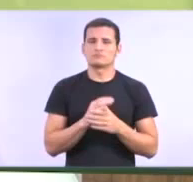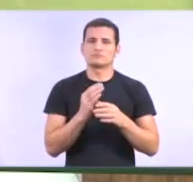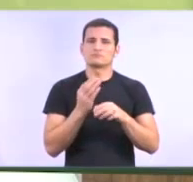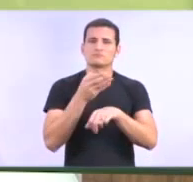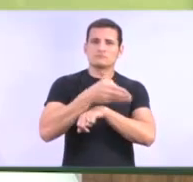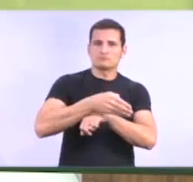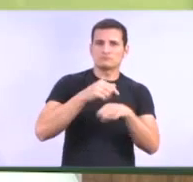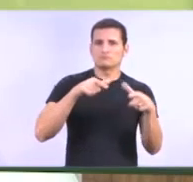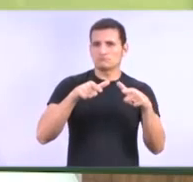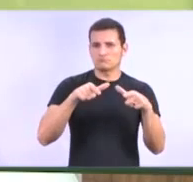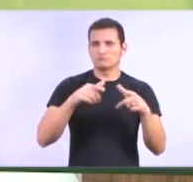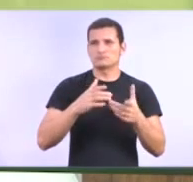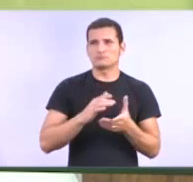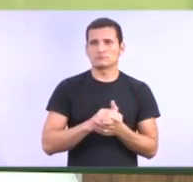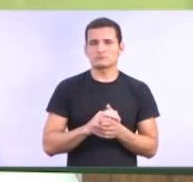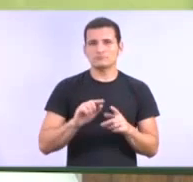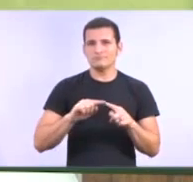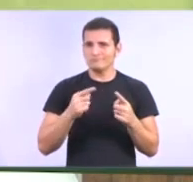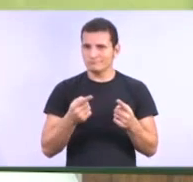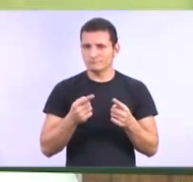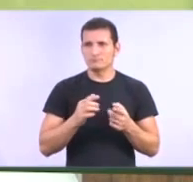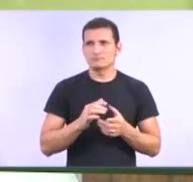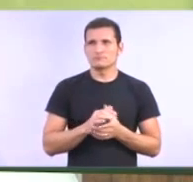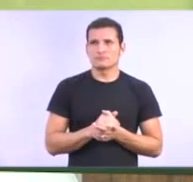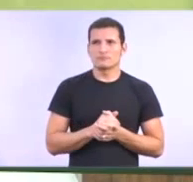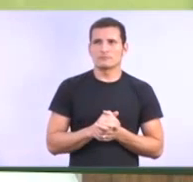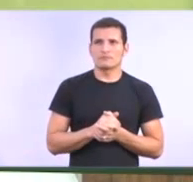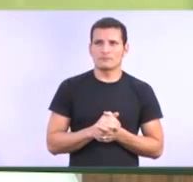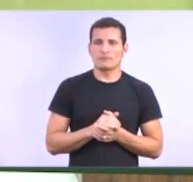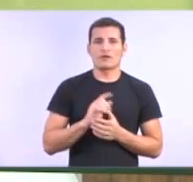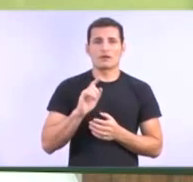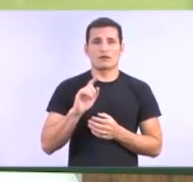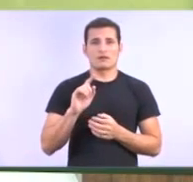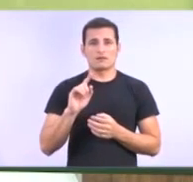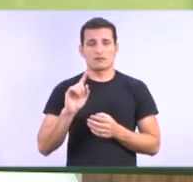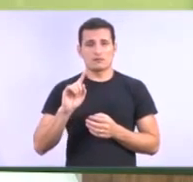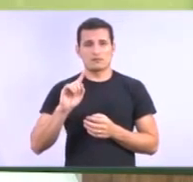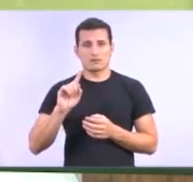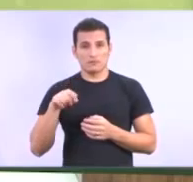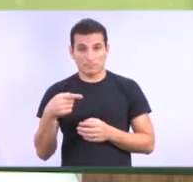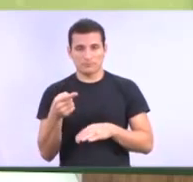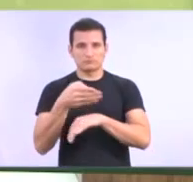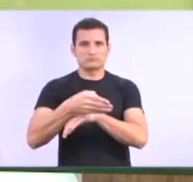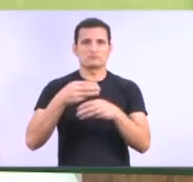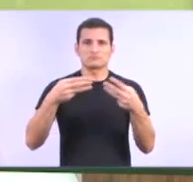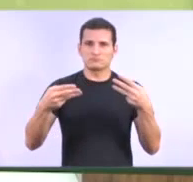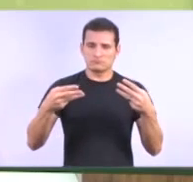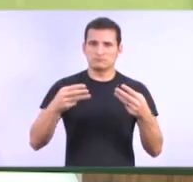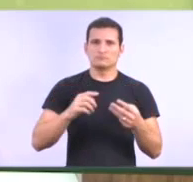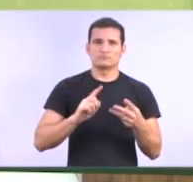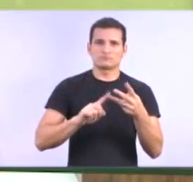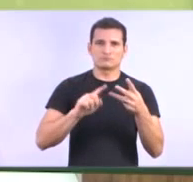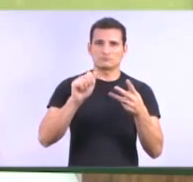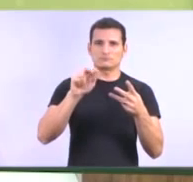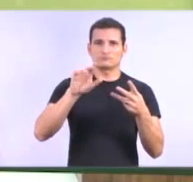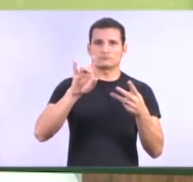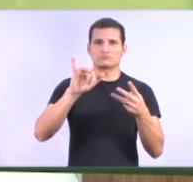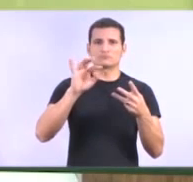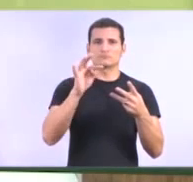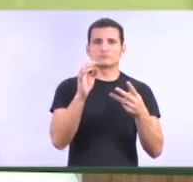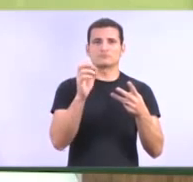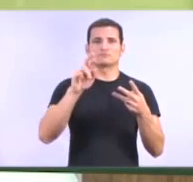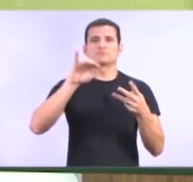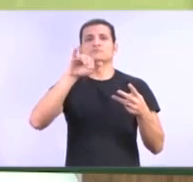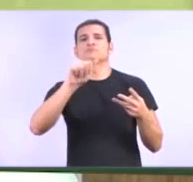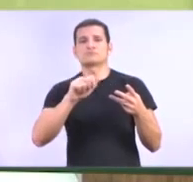serviço qualquer, mas isso, veja bem, depois que você entrou na rede, que você foi autenticado. E no final, a auditoria, o que é? A auditoria é o que